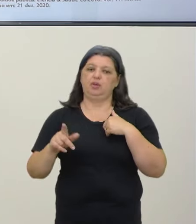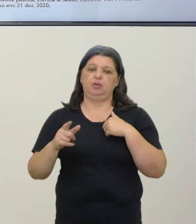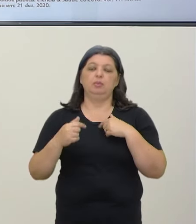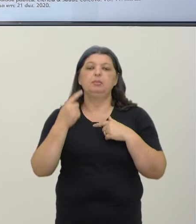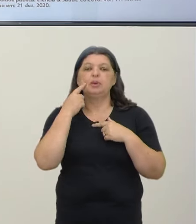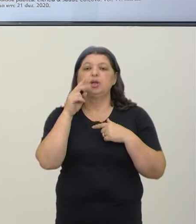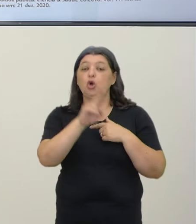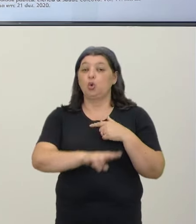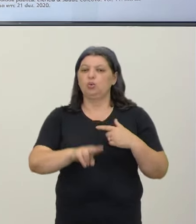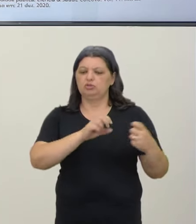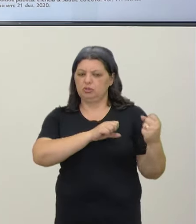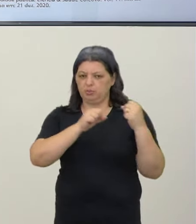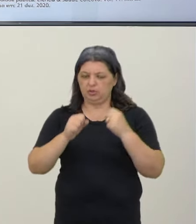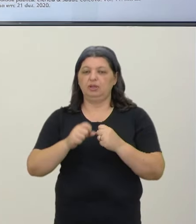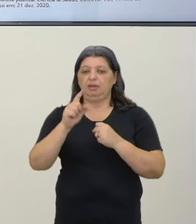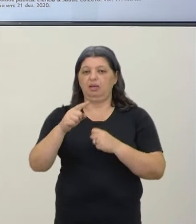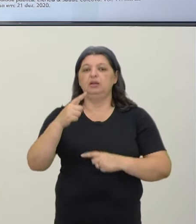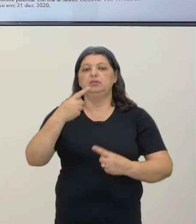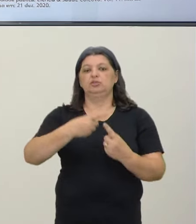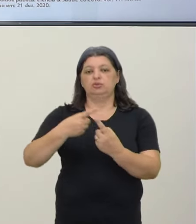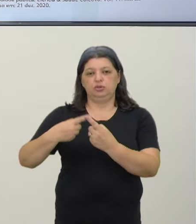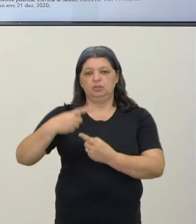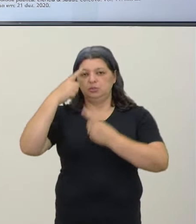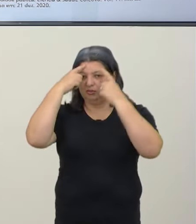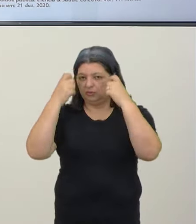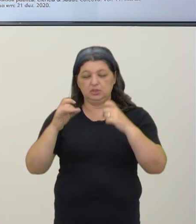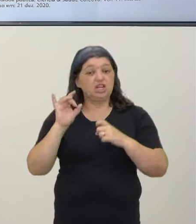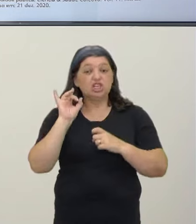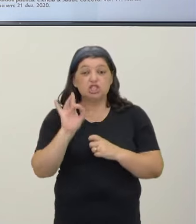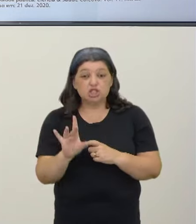poder ele também é um tipo de violência, então quer dizer que não é